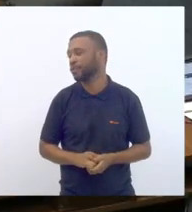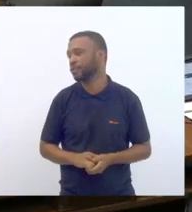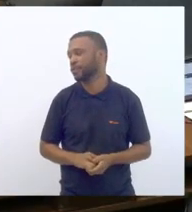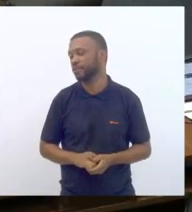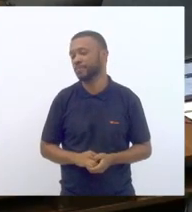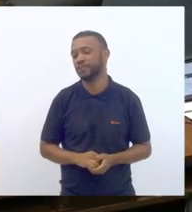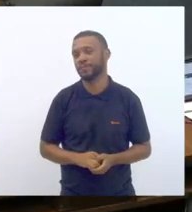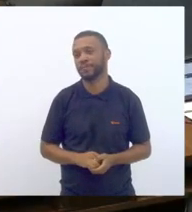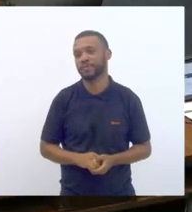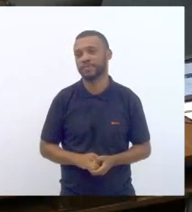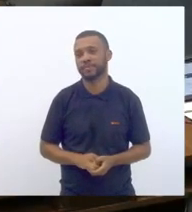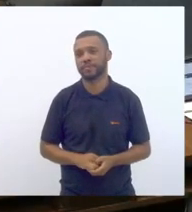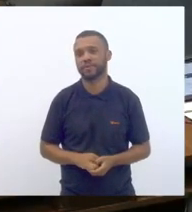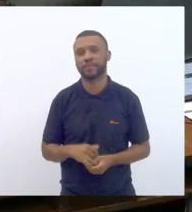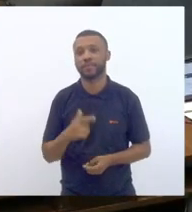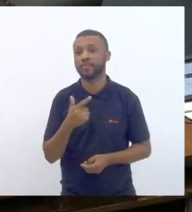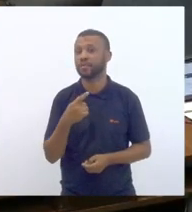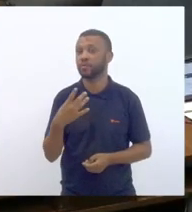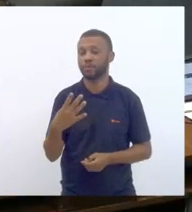24, perdão.